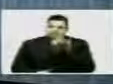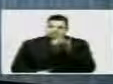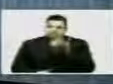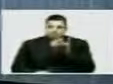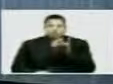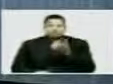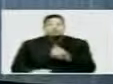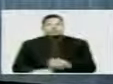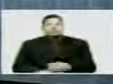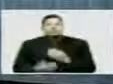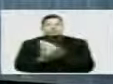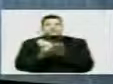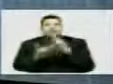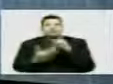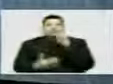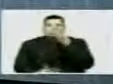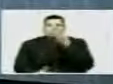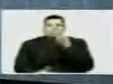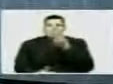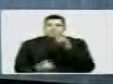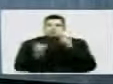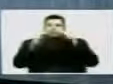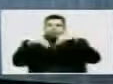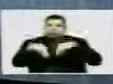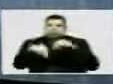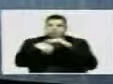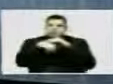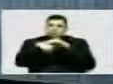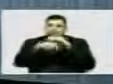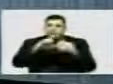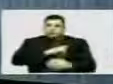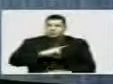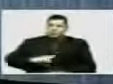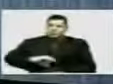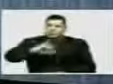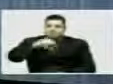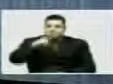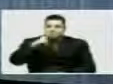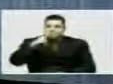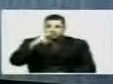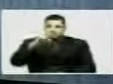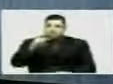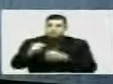quero iniciar pelo fim do discurso do deputado José Ricardo.